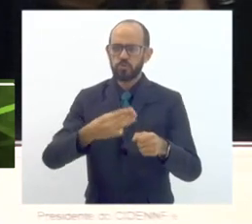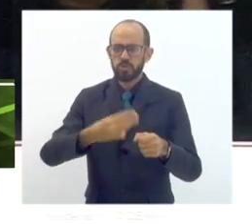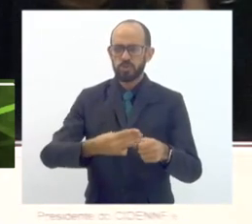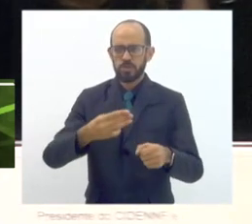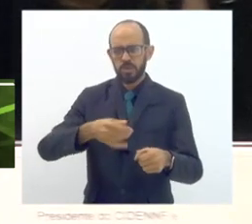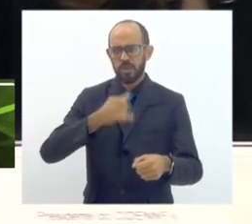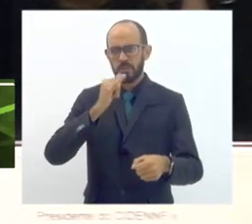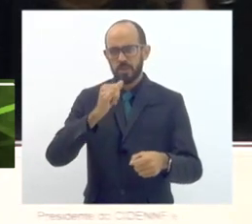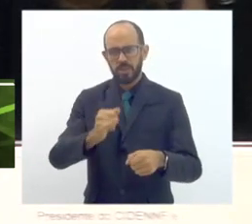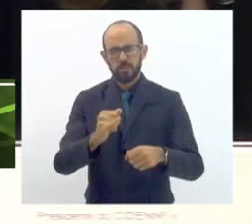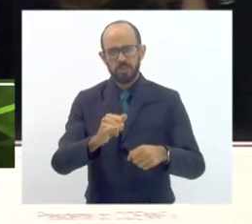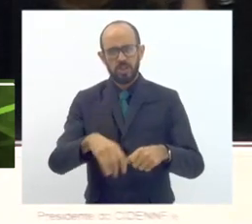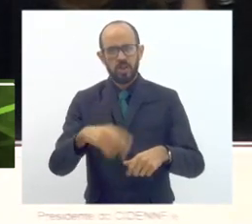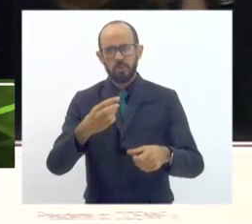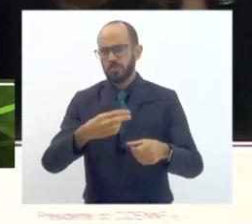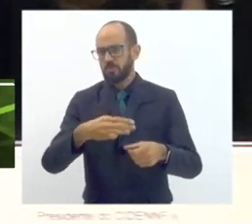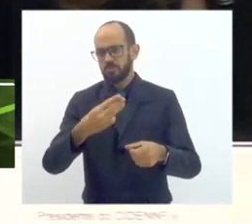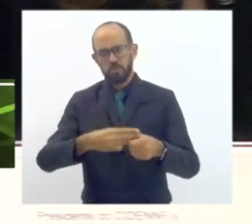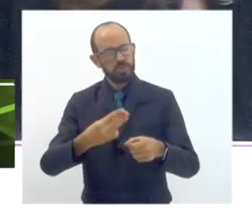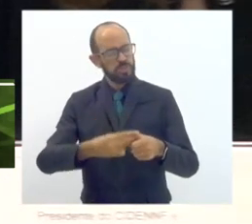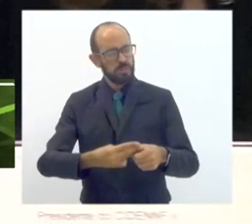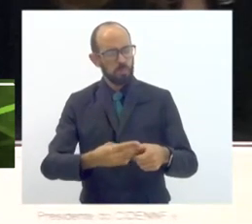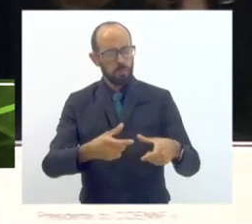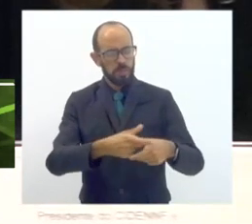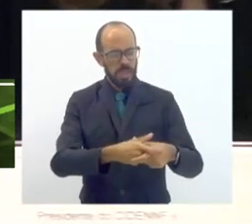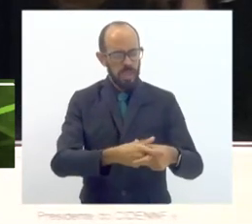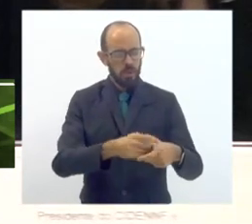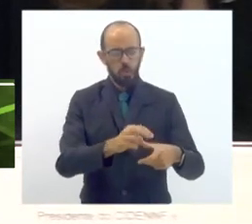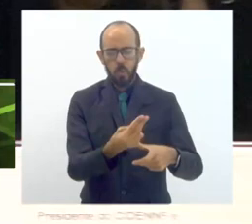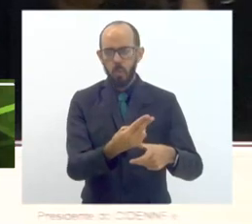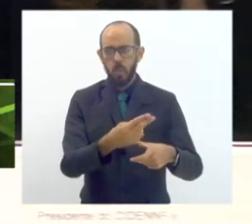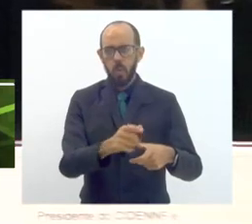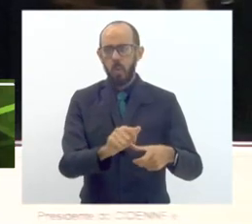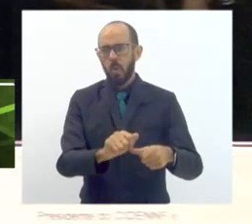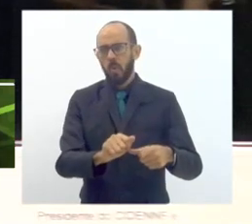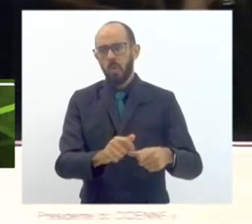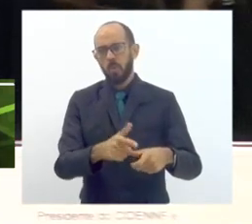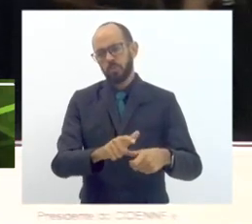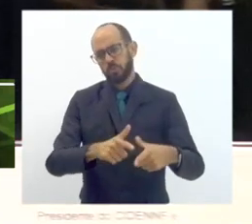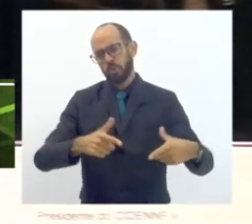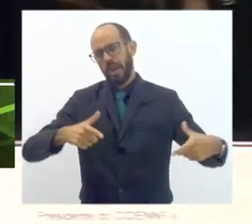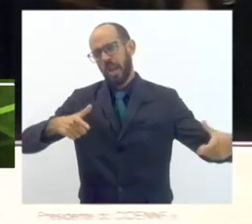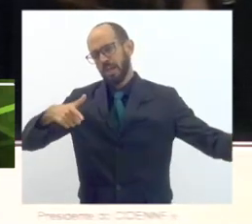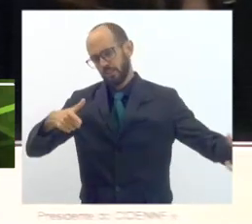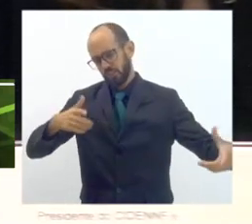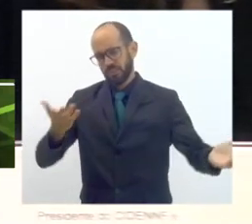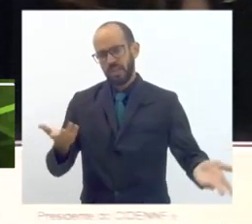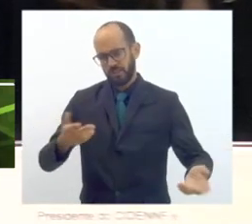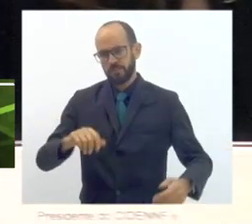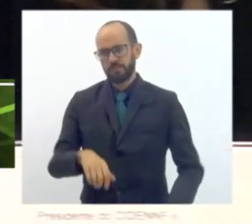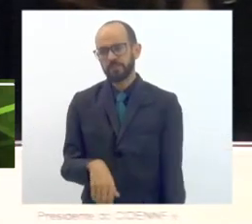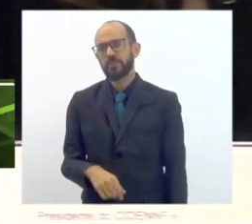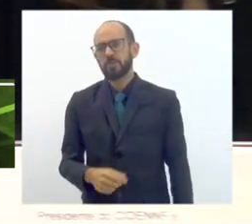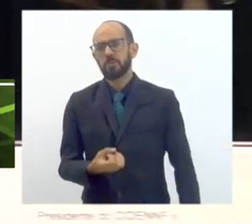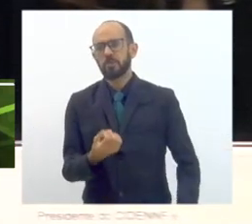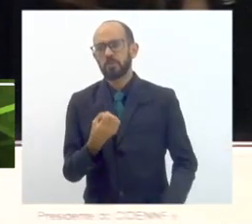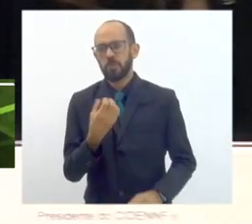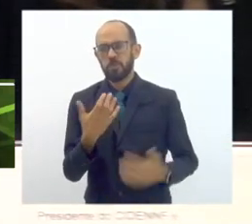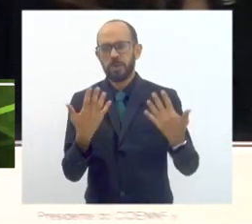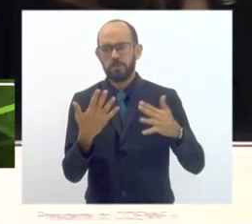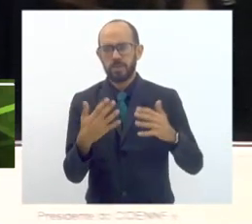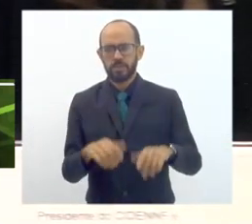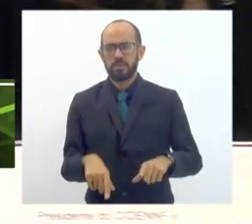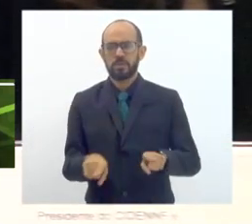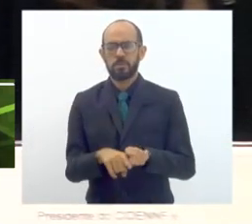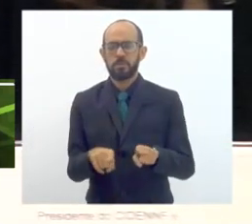cidade de 1 milhão de habitantes ou uma cidade como a nossa, né, Léo, com 30 mil habitantes. Dizer que saudar também o